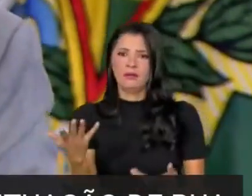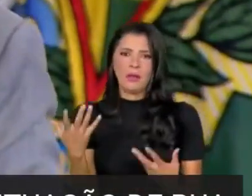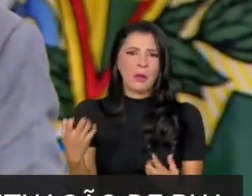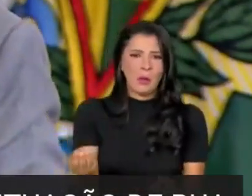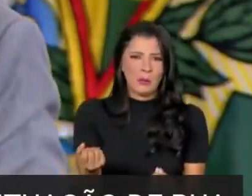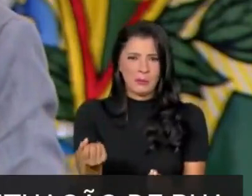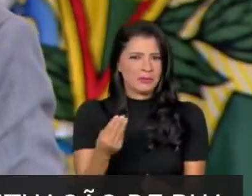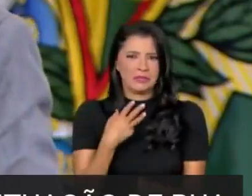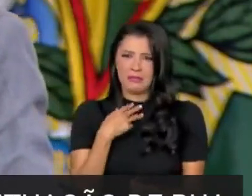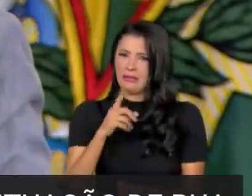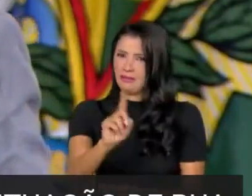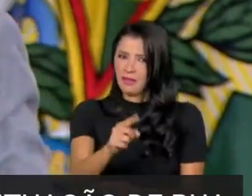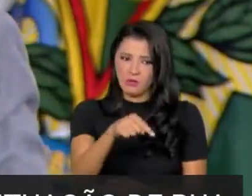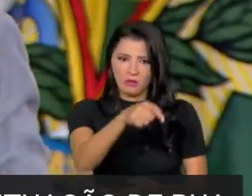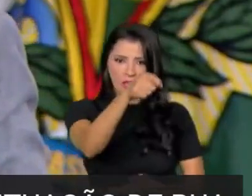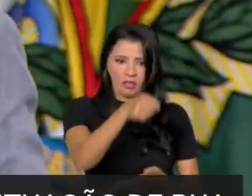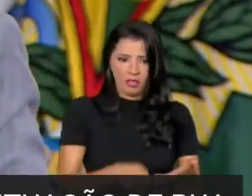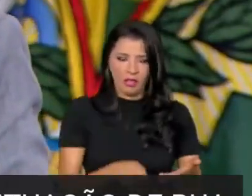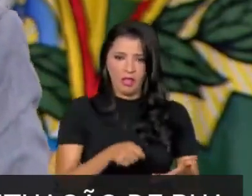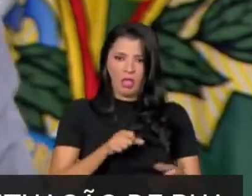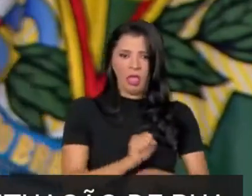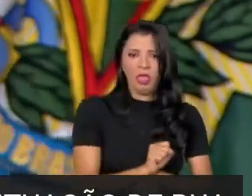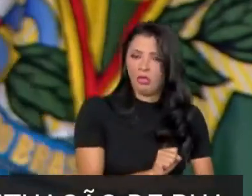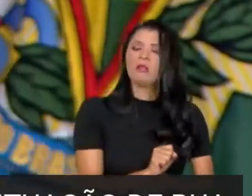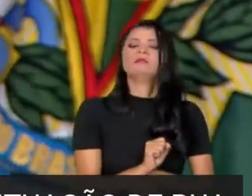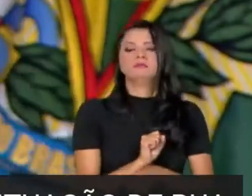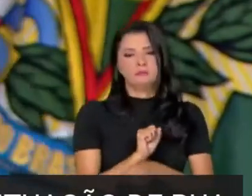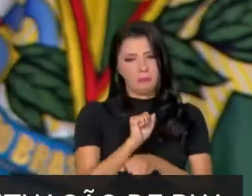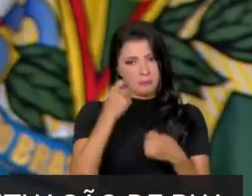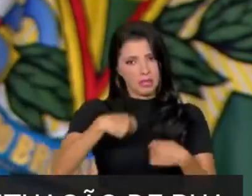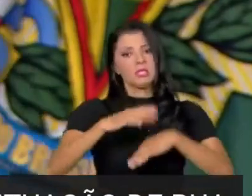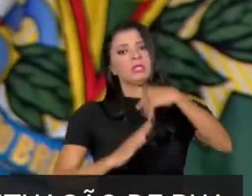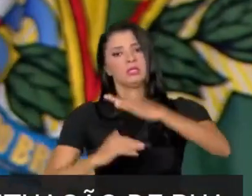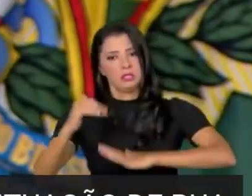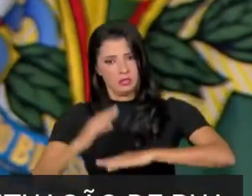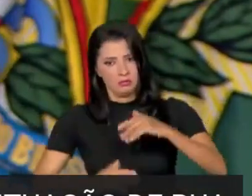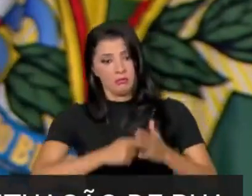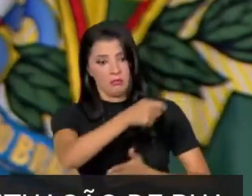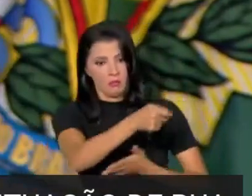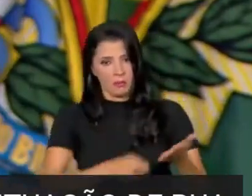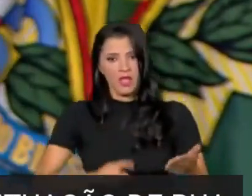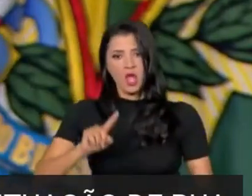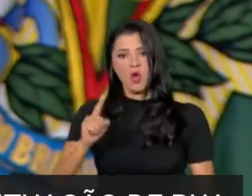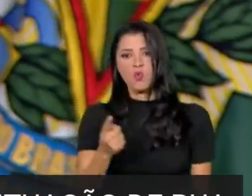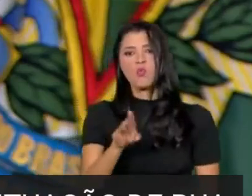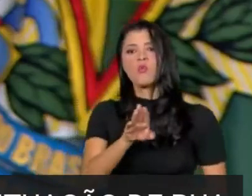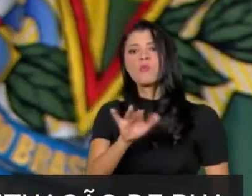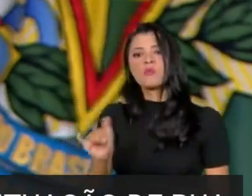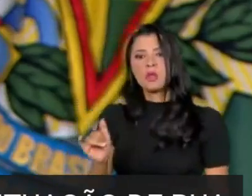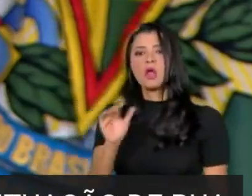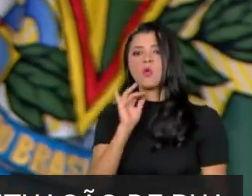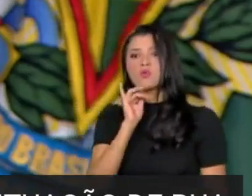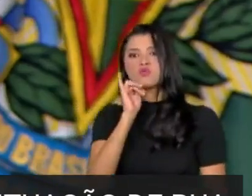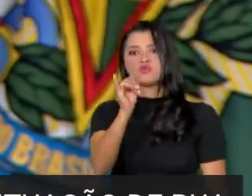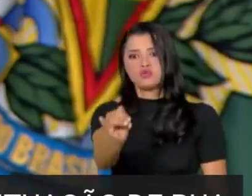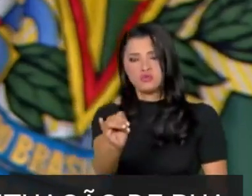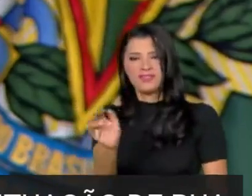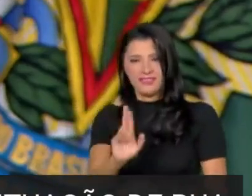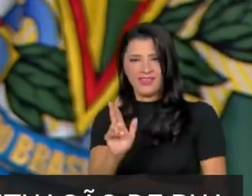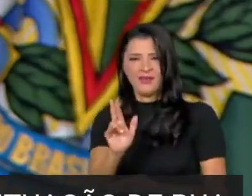nós fizemos aqui hoje não seja cumprido. Primeiro, Silvio, esse 1 bilhão que nós anunciamos tem que